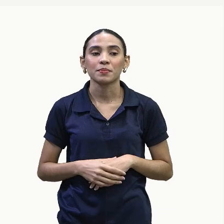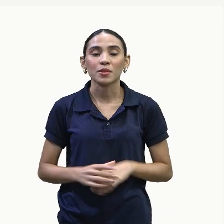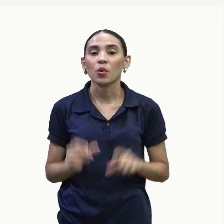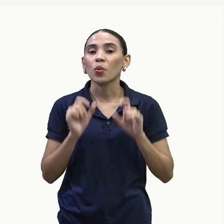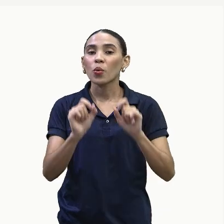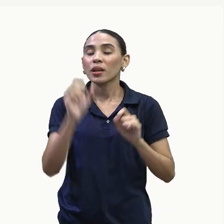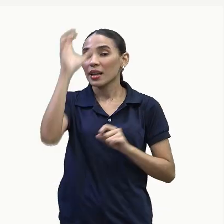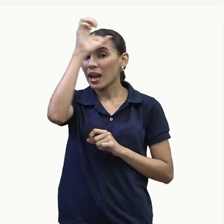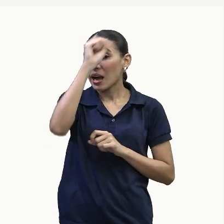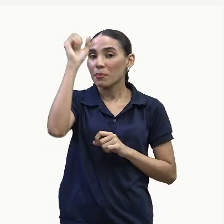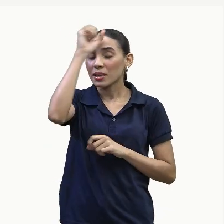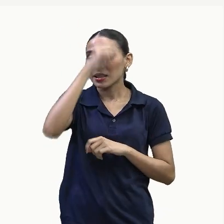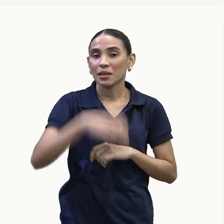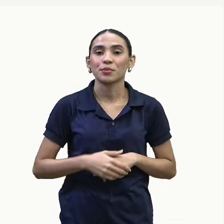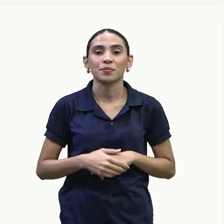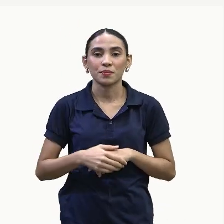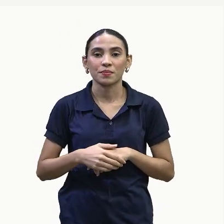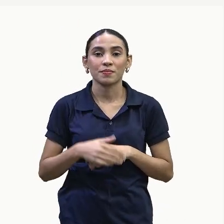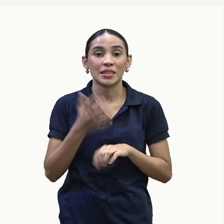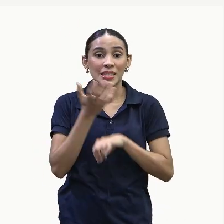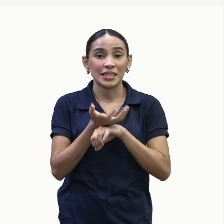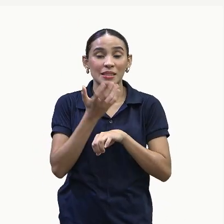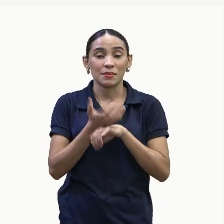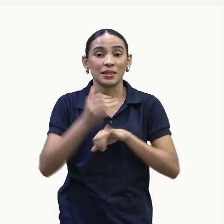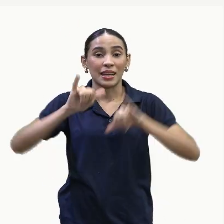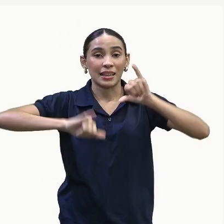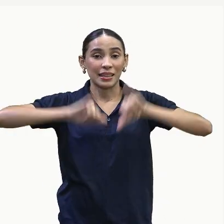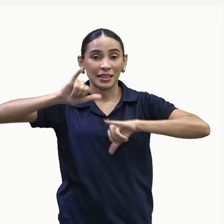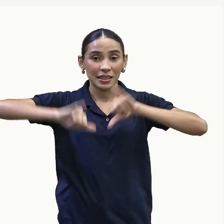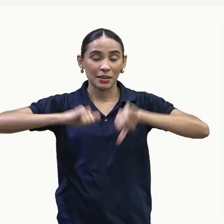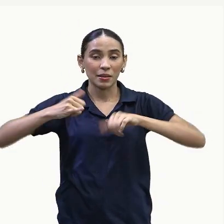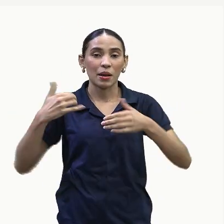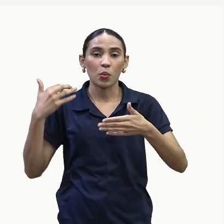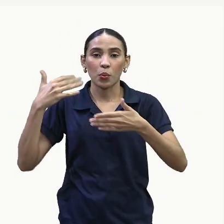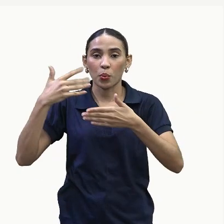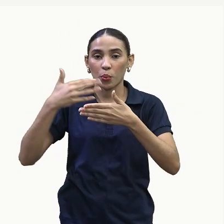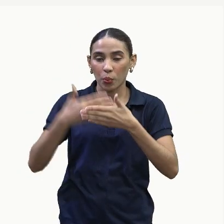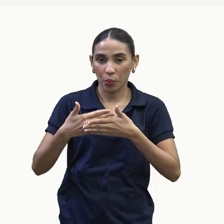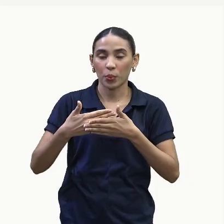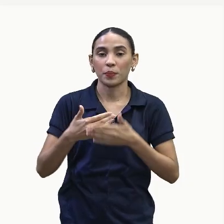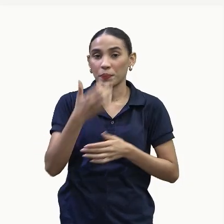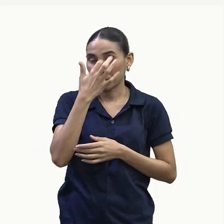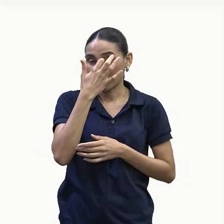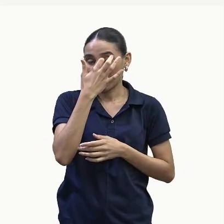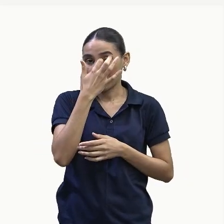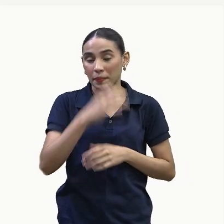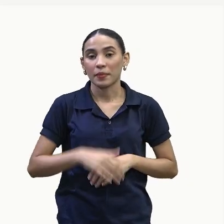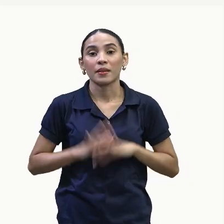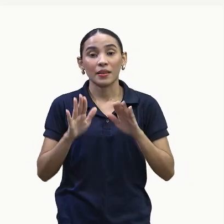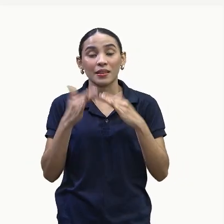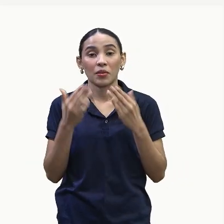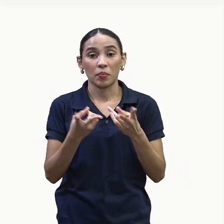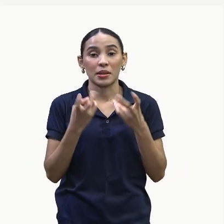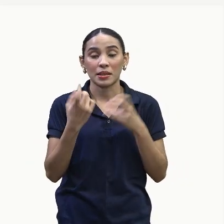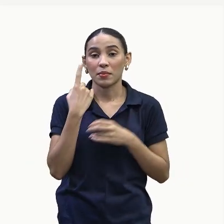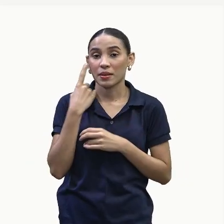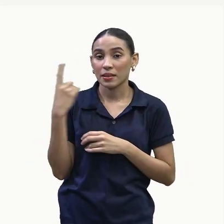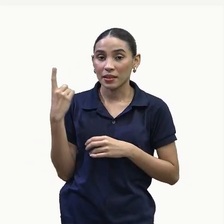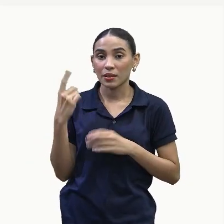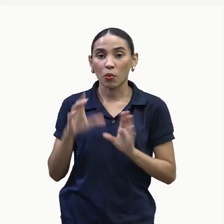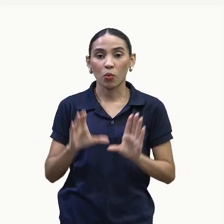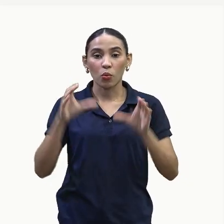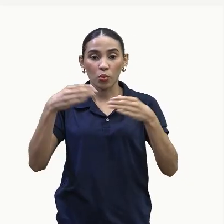nós aprendemos no componente de química ao longo aí da nossa trajetória, né? Vejam que o